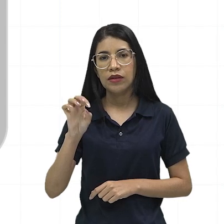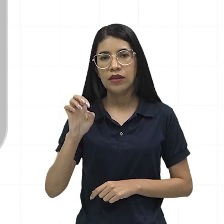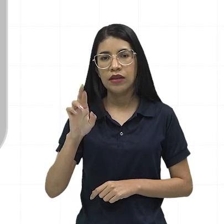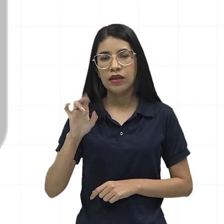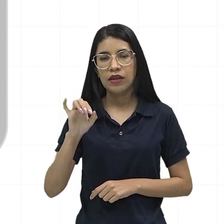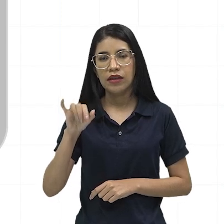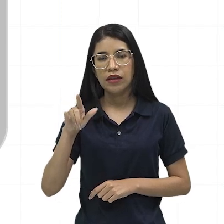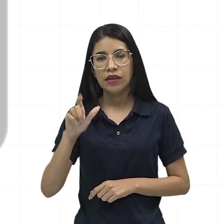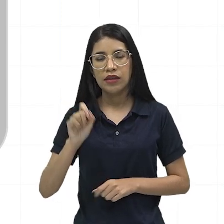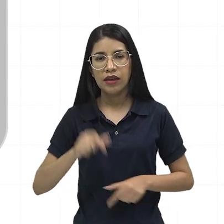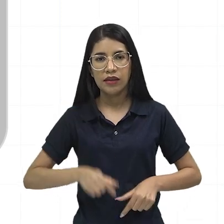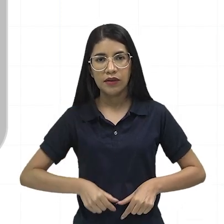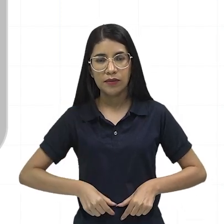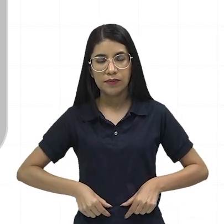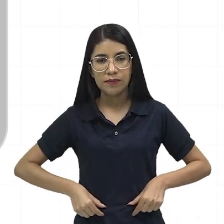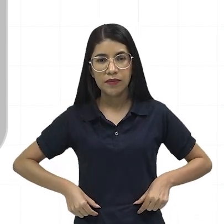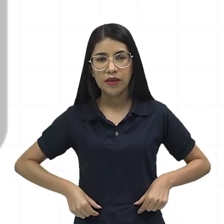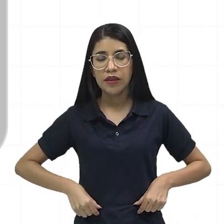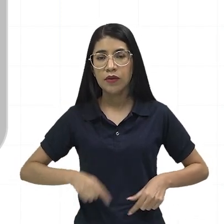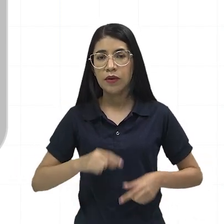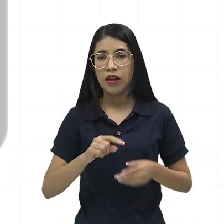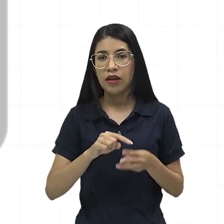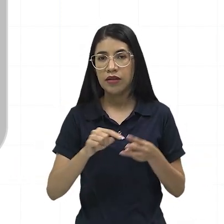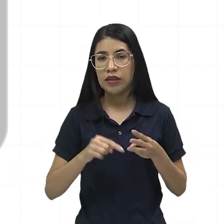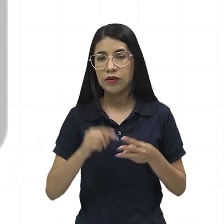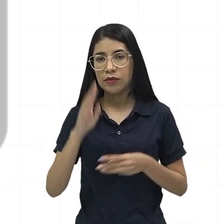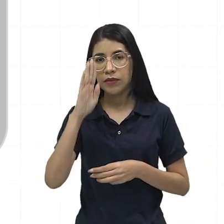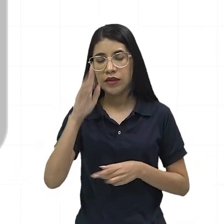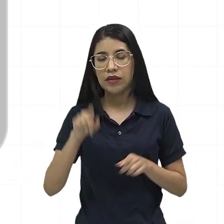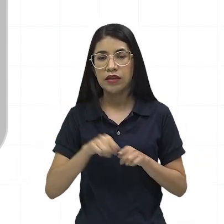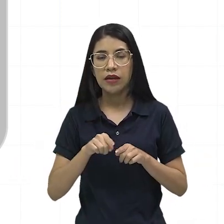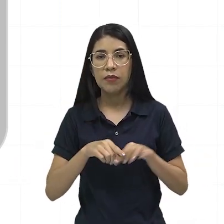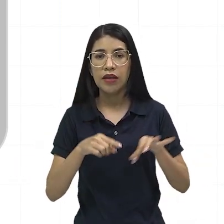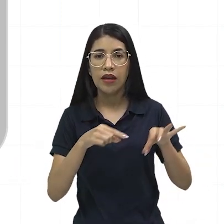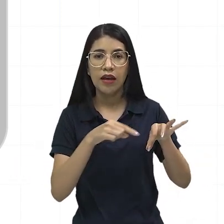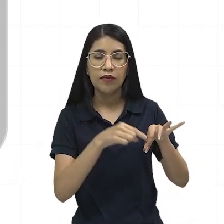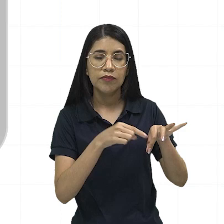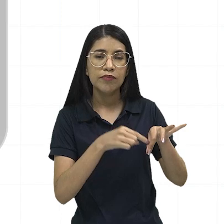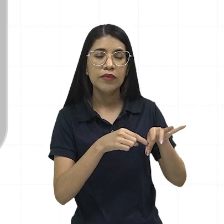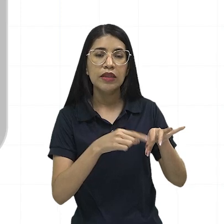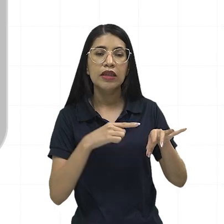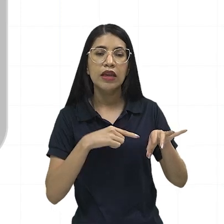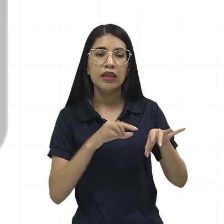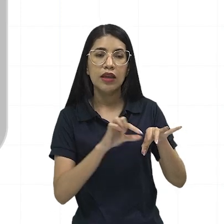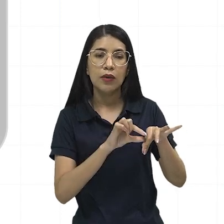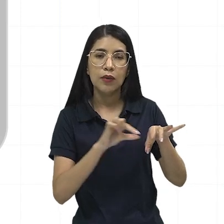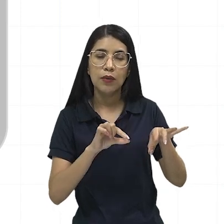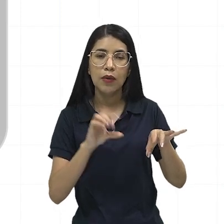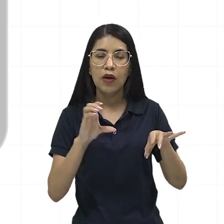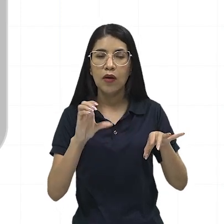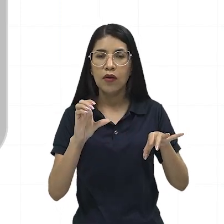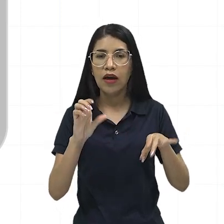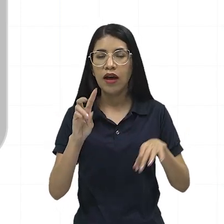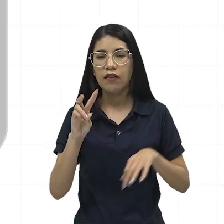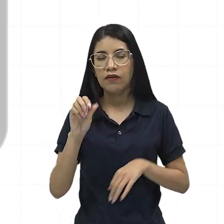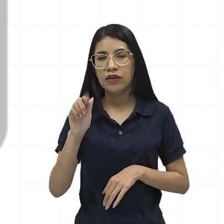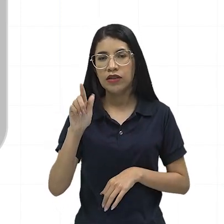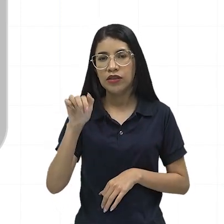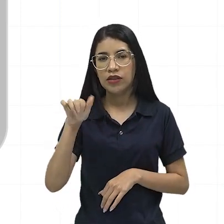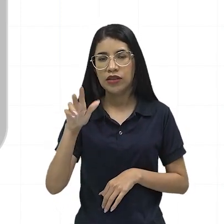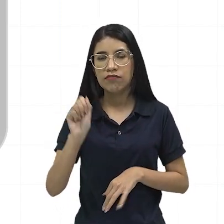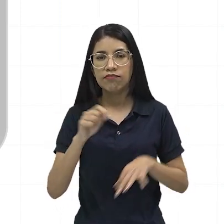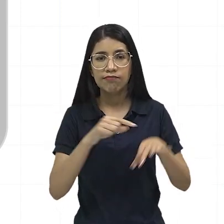são esses aí os principais órgãos, né? A vagina que tem aí, apresenta esse canal, né? Um pouco mais extenso,